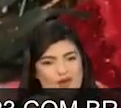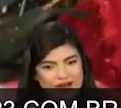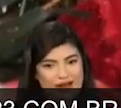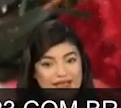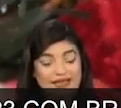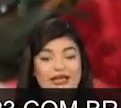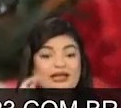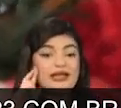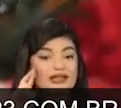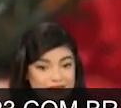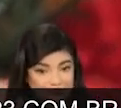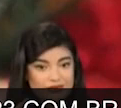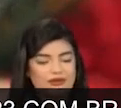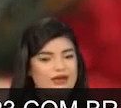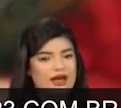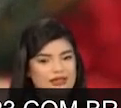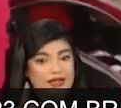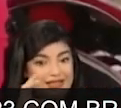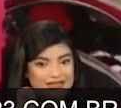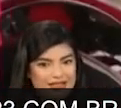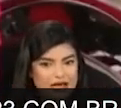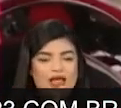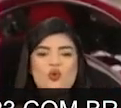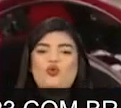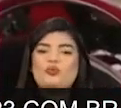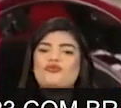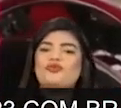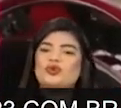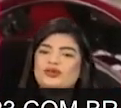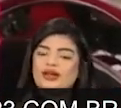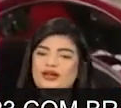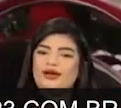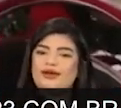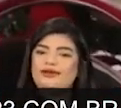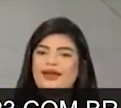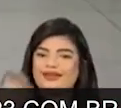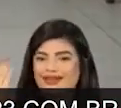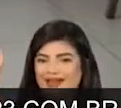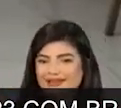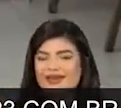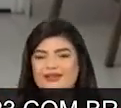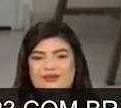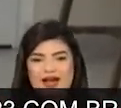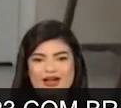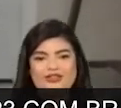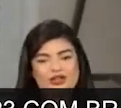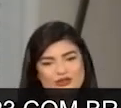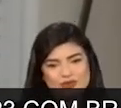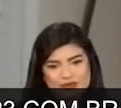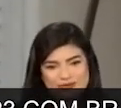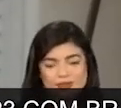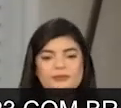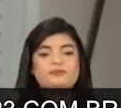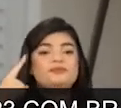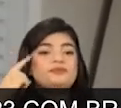quem é responsável pela ação há 15 anos é um grupo de voluntários que usa seu talento para ajudar o próximo. Teve essa